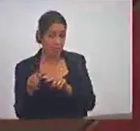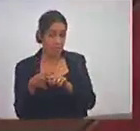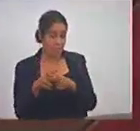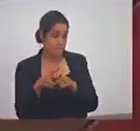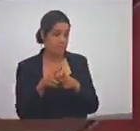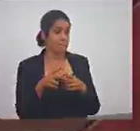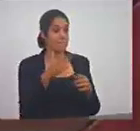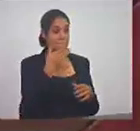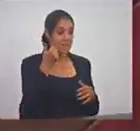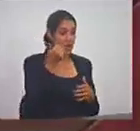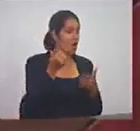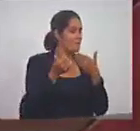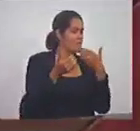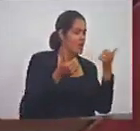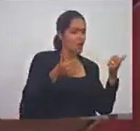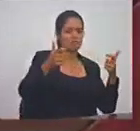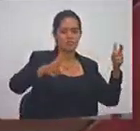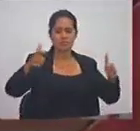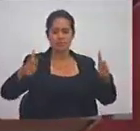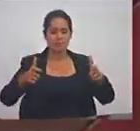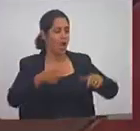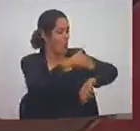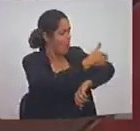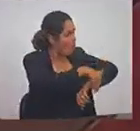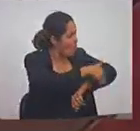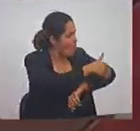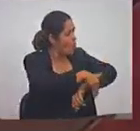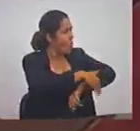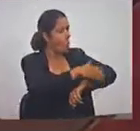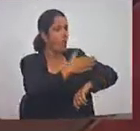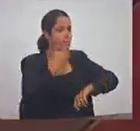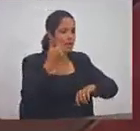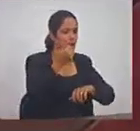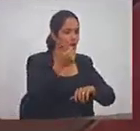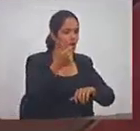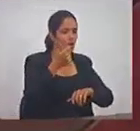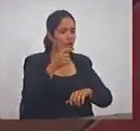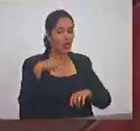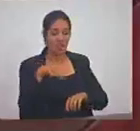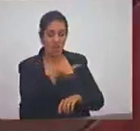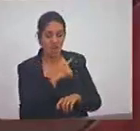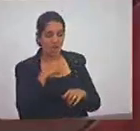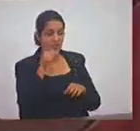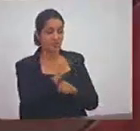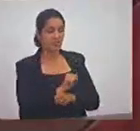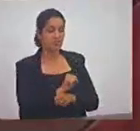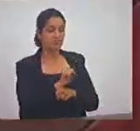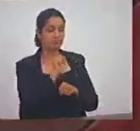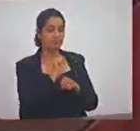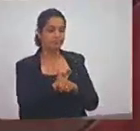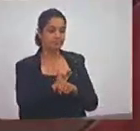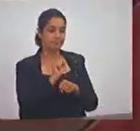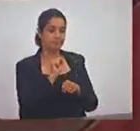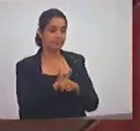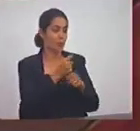temos pessoas que sofreram um acidente em buracos nas ruas, e nós estamos aqui perdendo tempo de manobra política